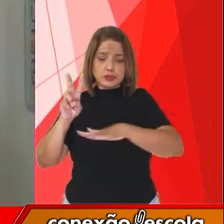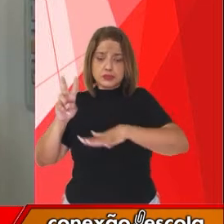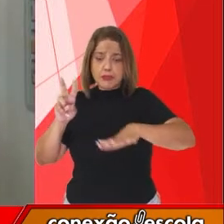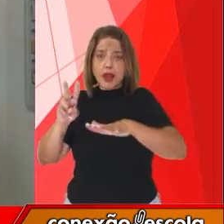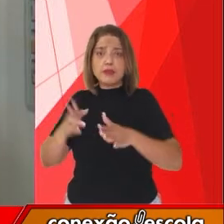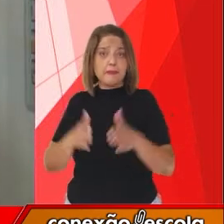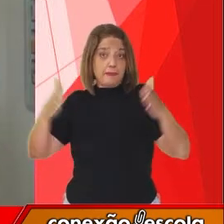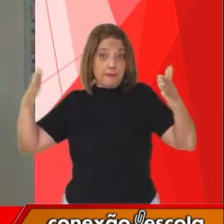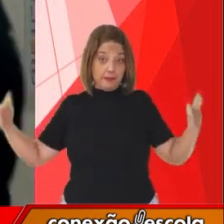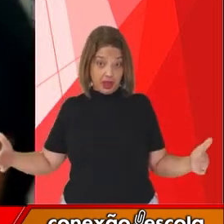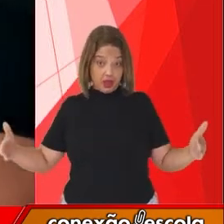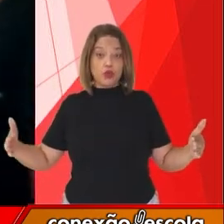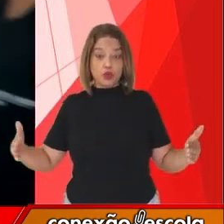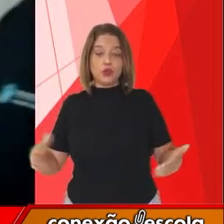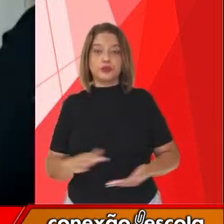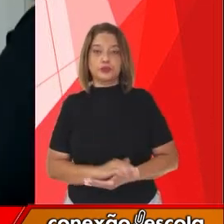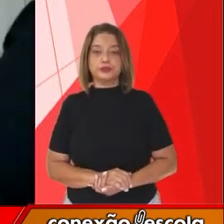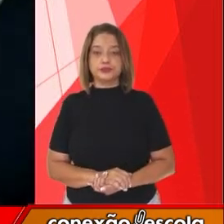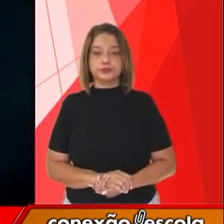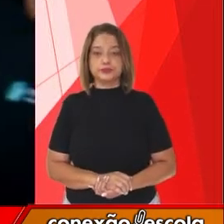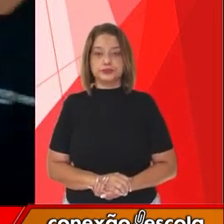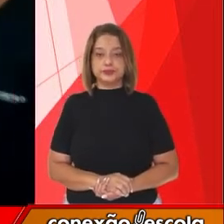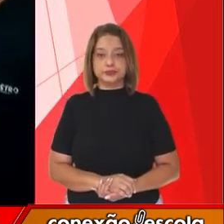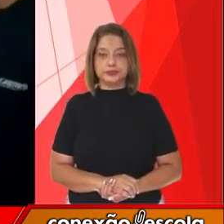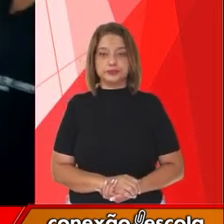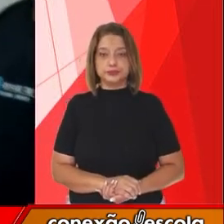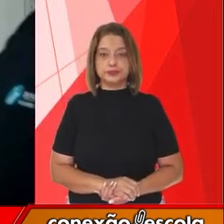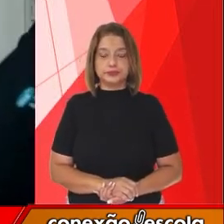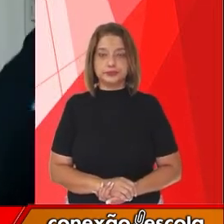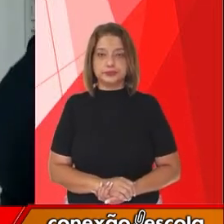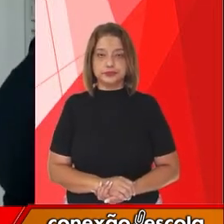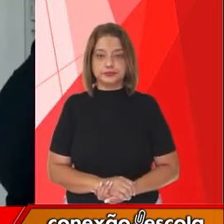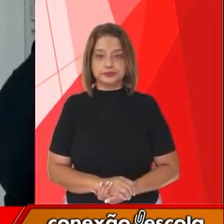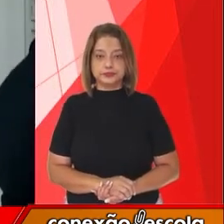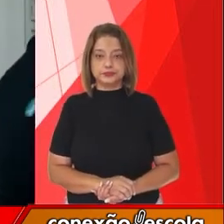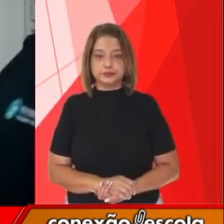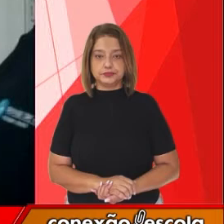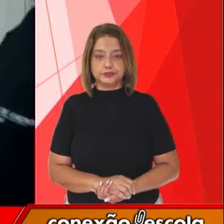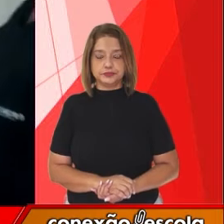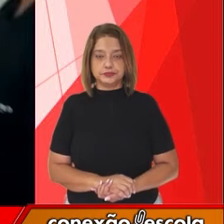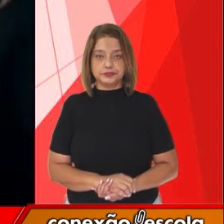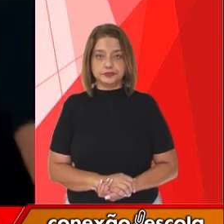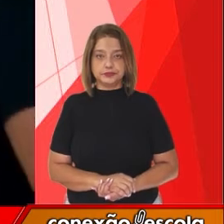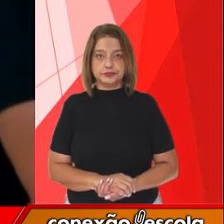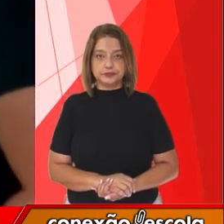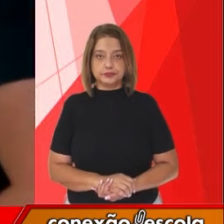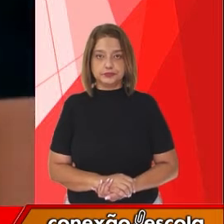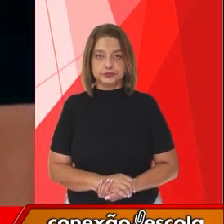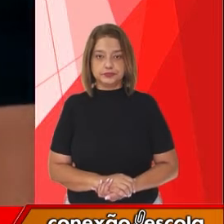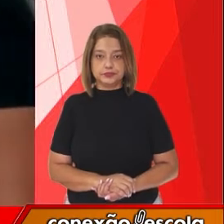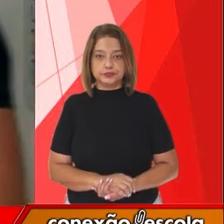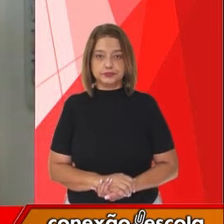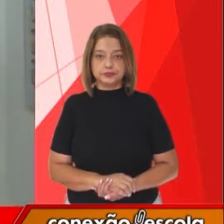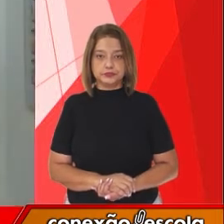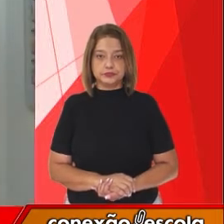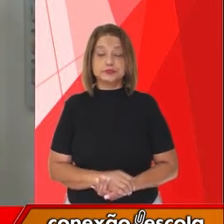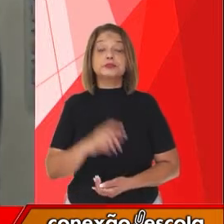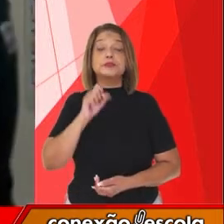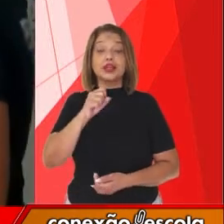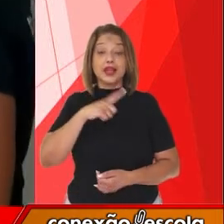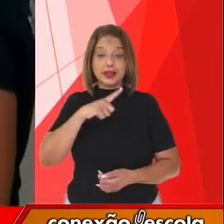do jogo de dupla é essa linha mais externa, ok? A